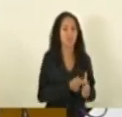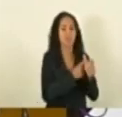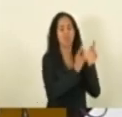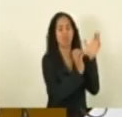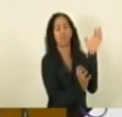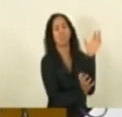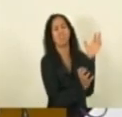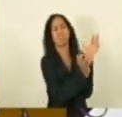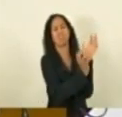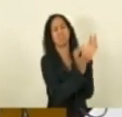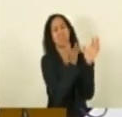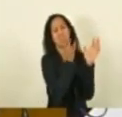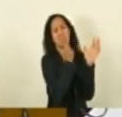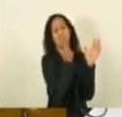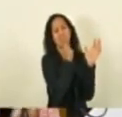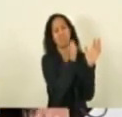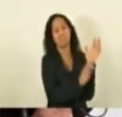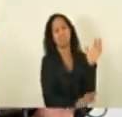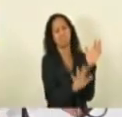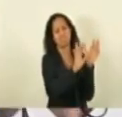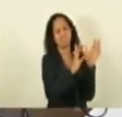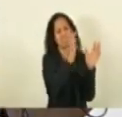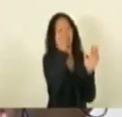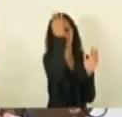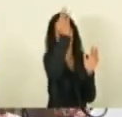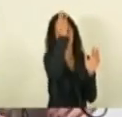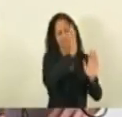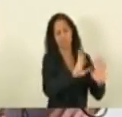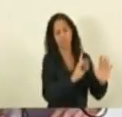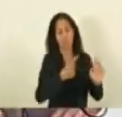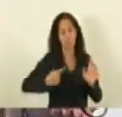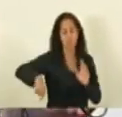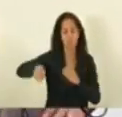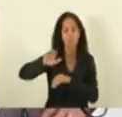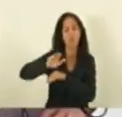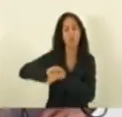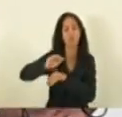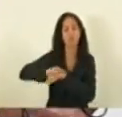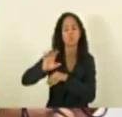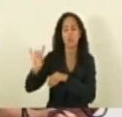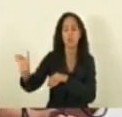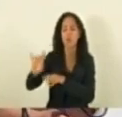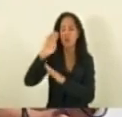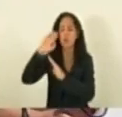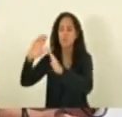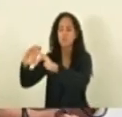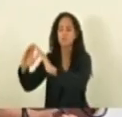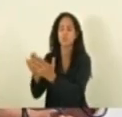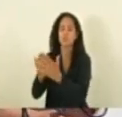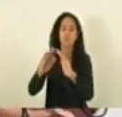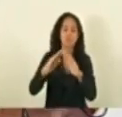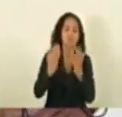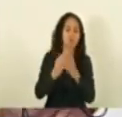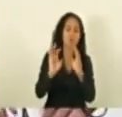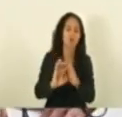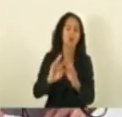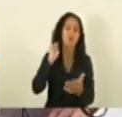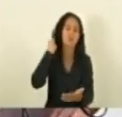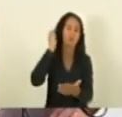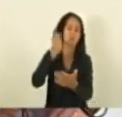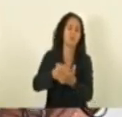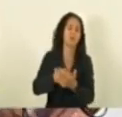burocracia geral do Estado, a gente ter autonomia para cada escola resolver as suas pendências em relação a cartório. Então,